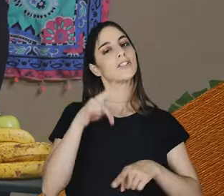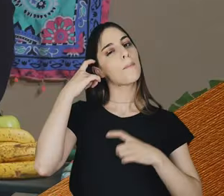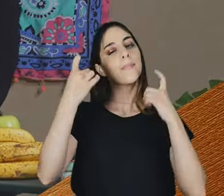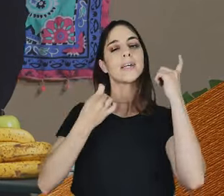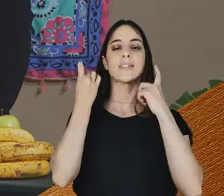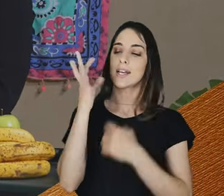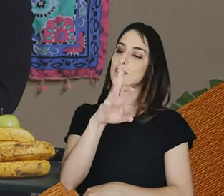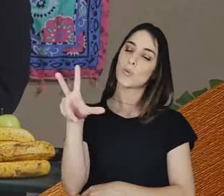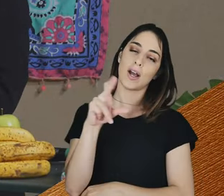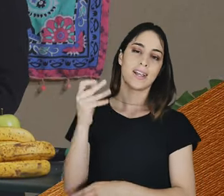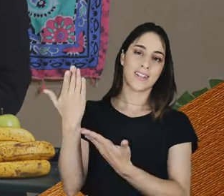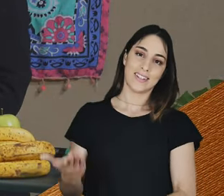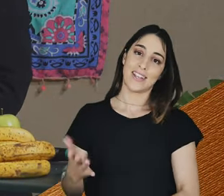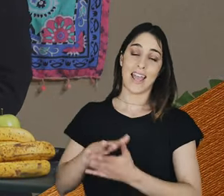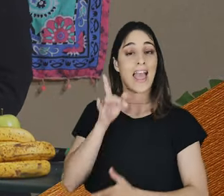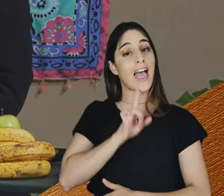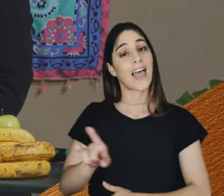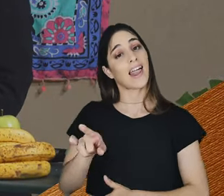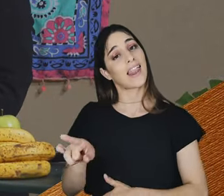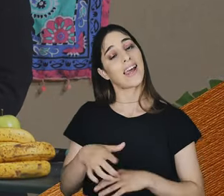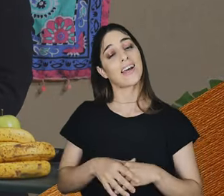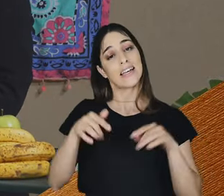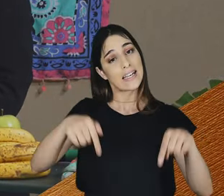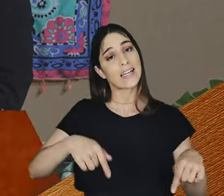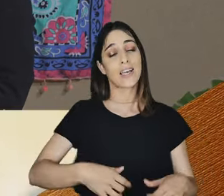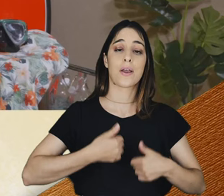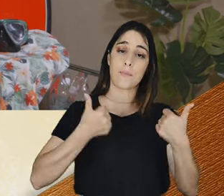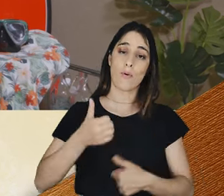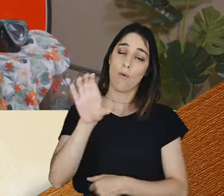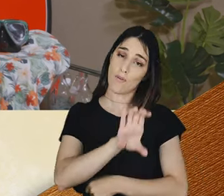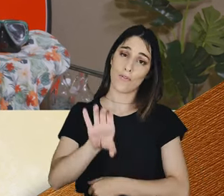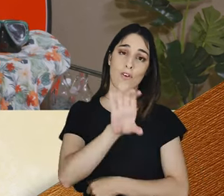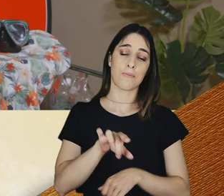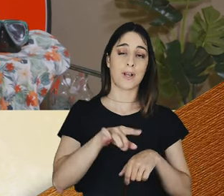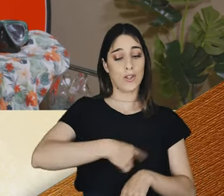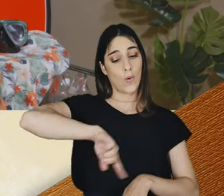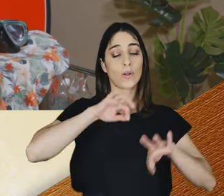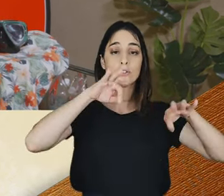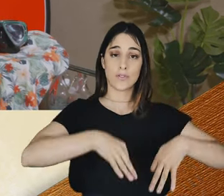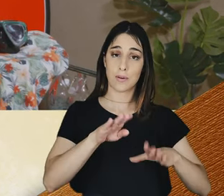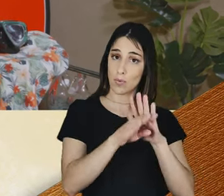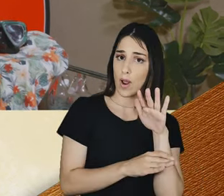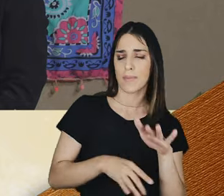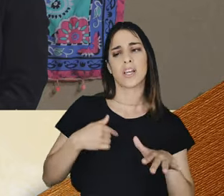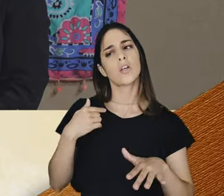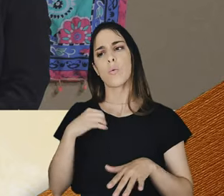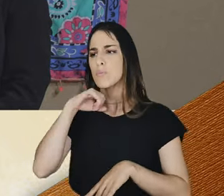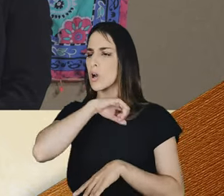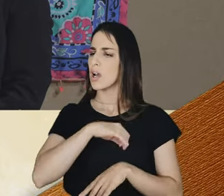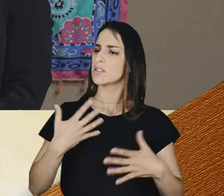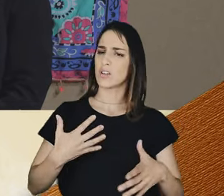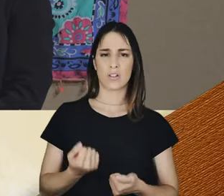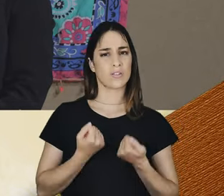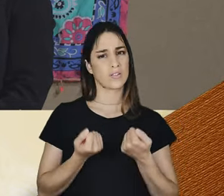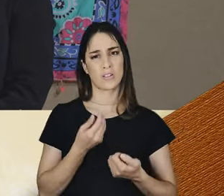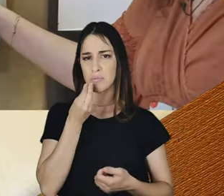Na nossa queridíssima Joana. Está aqui uma boa forma de terminar este programa. Eu, por acaso, não, agora não consigo